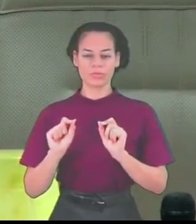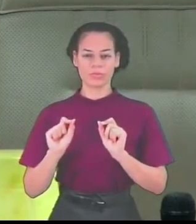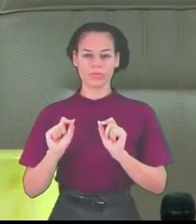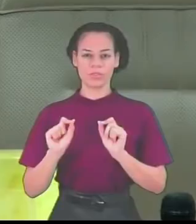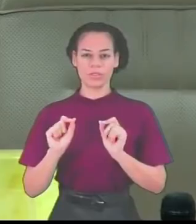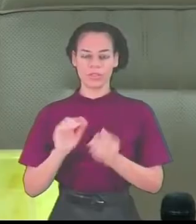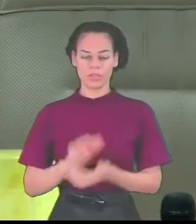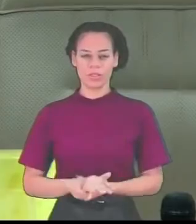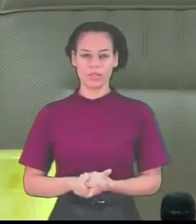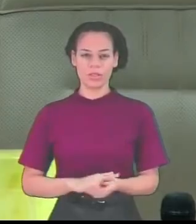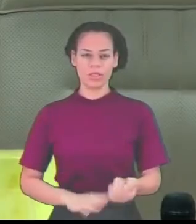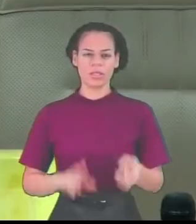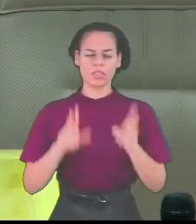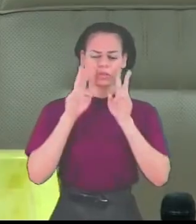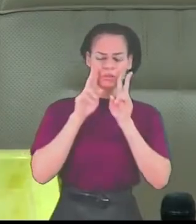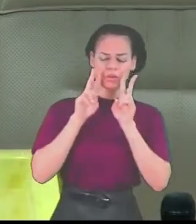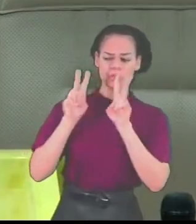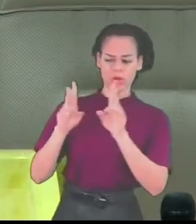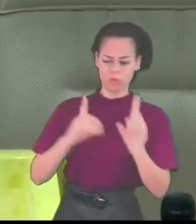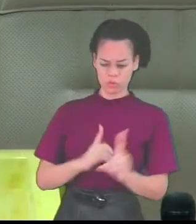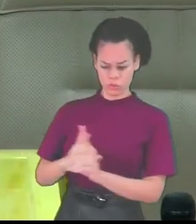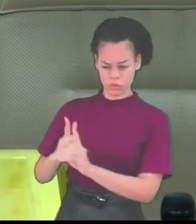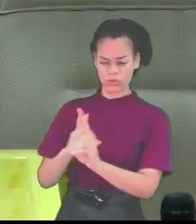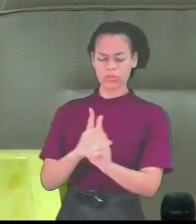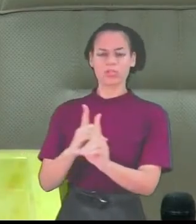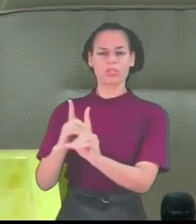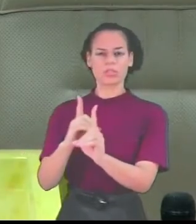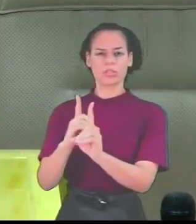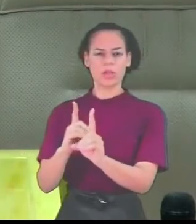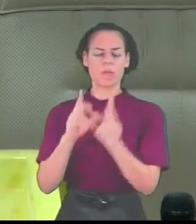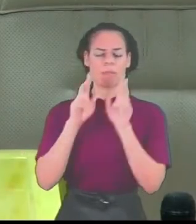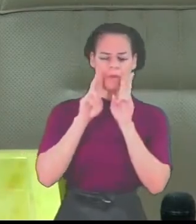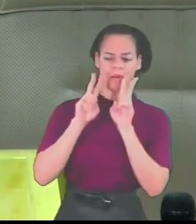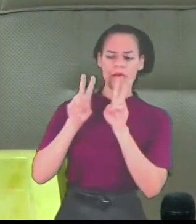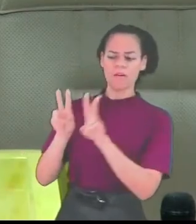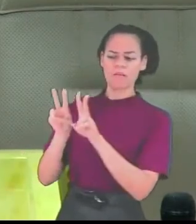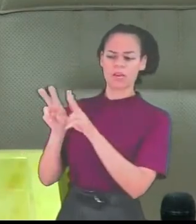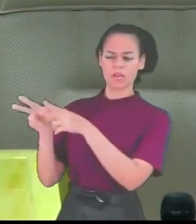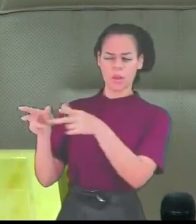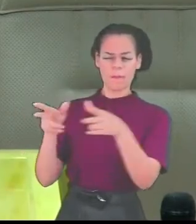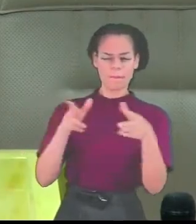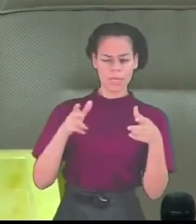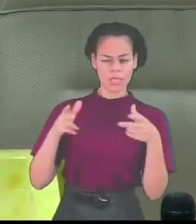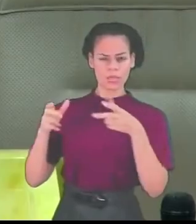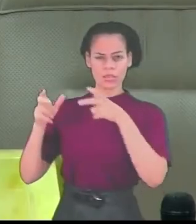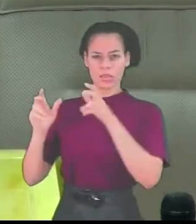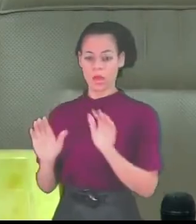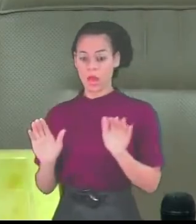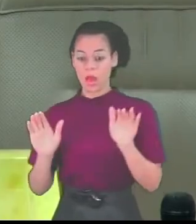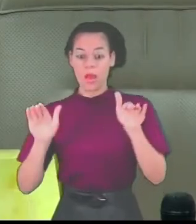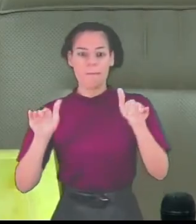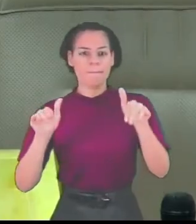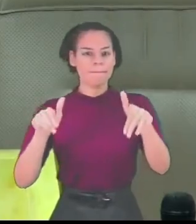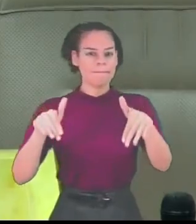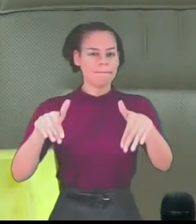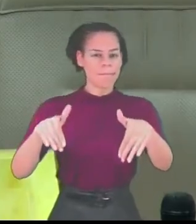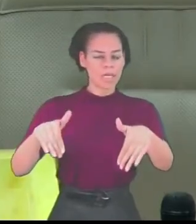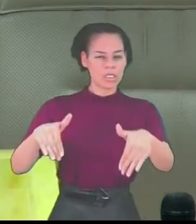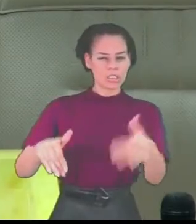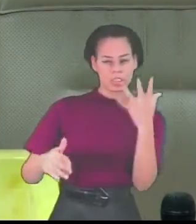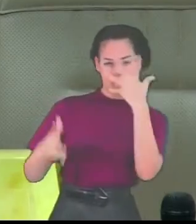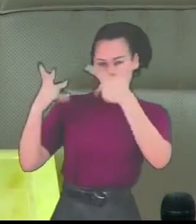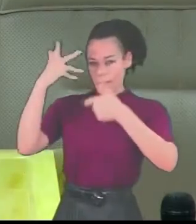eles observassem os discípulos observasse A Majestade do templo